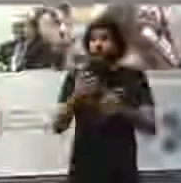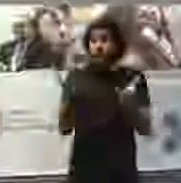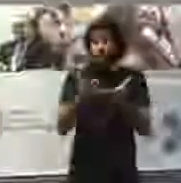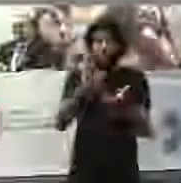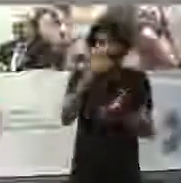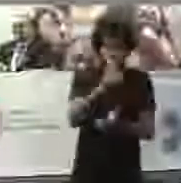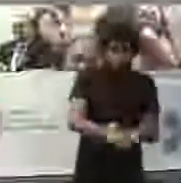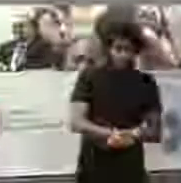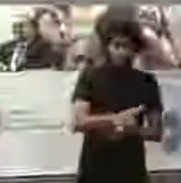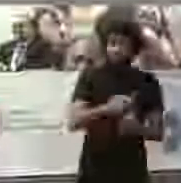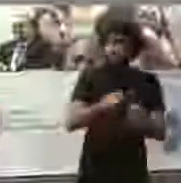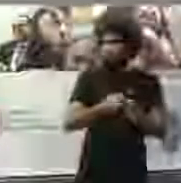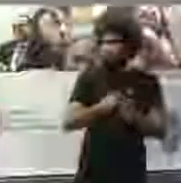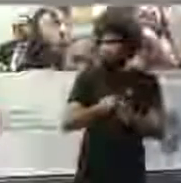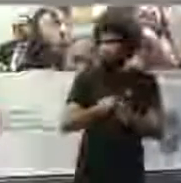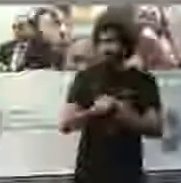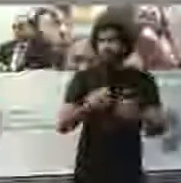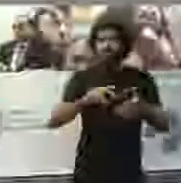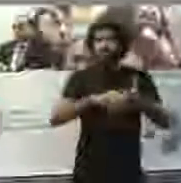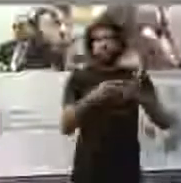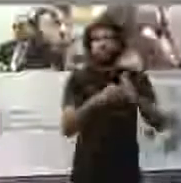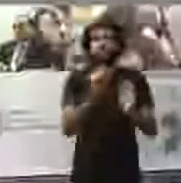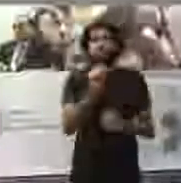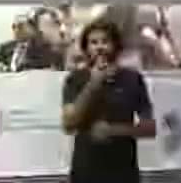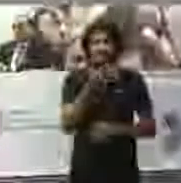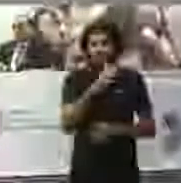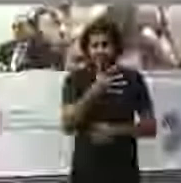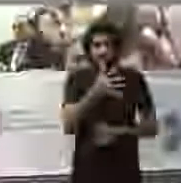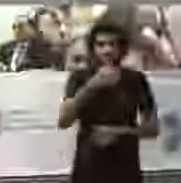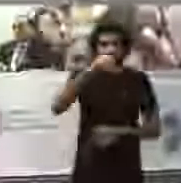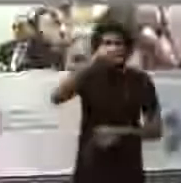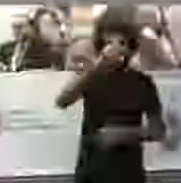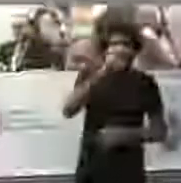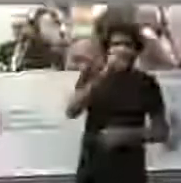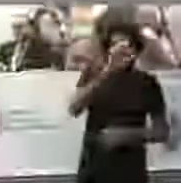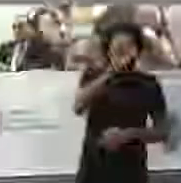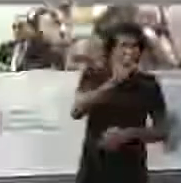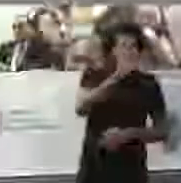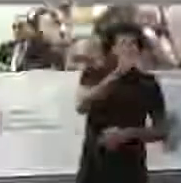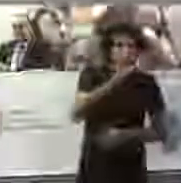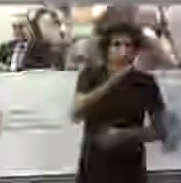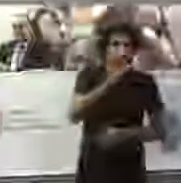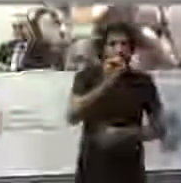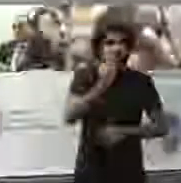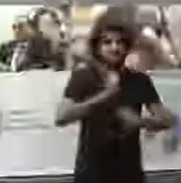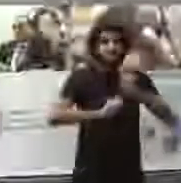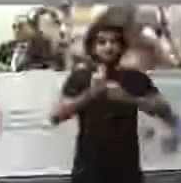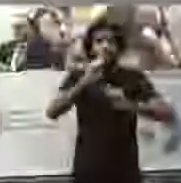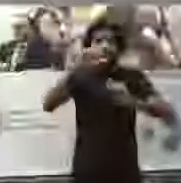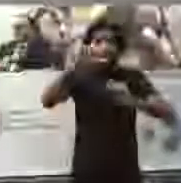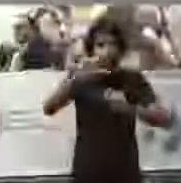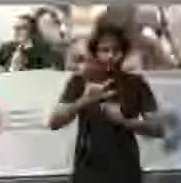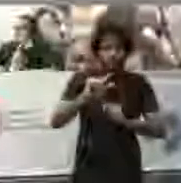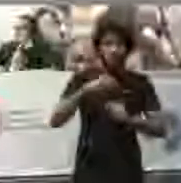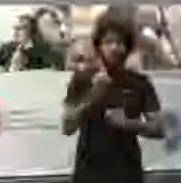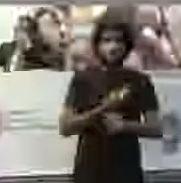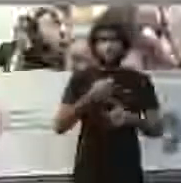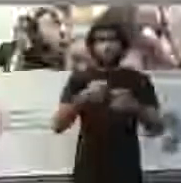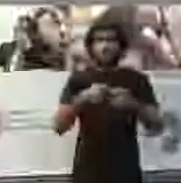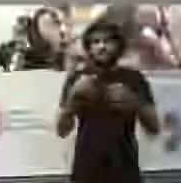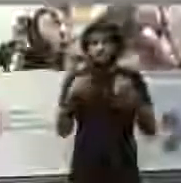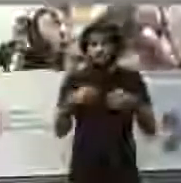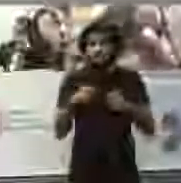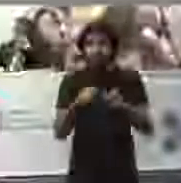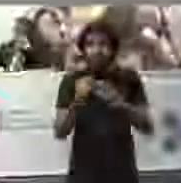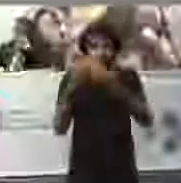38 milhões de reais por ano e significa mais de 95 por cento de economia porque nós fizemos nós precisamos precisamos fazer um estudo para saber o que